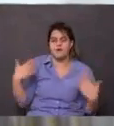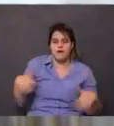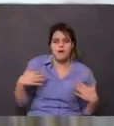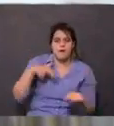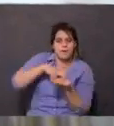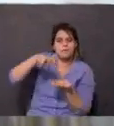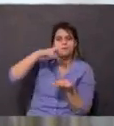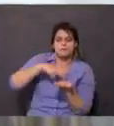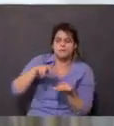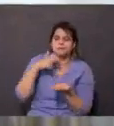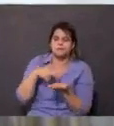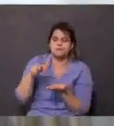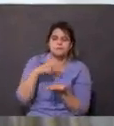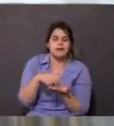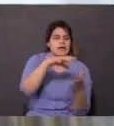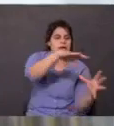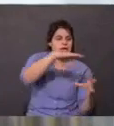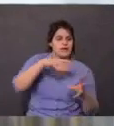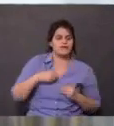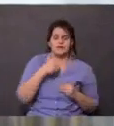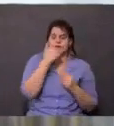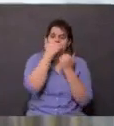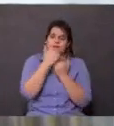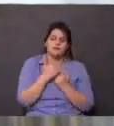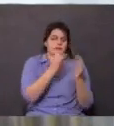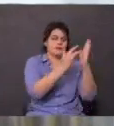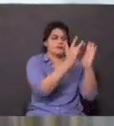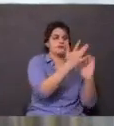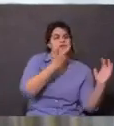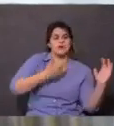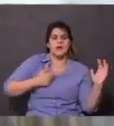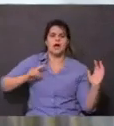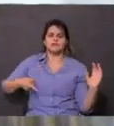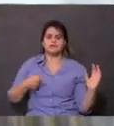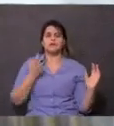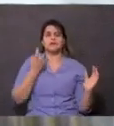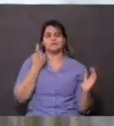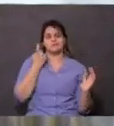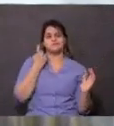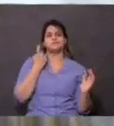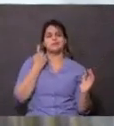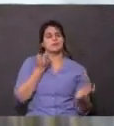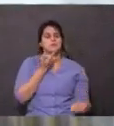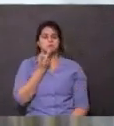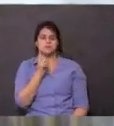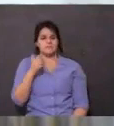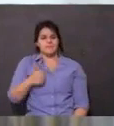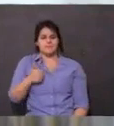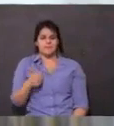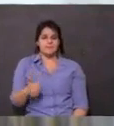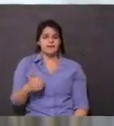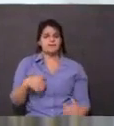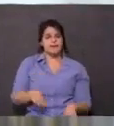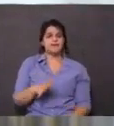caminhada. Acolheu com alegria as palavras de Jesus, mesmo que não as entendesse.